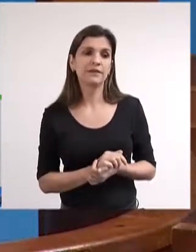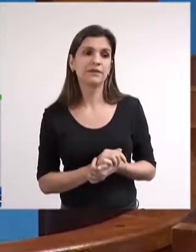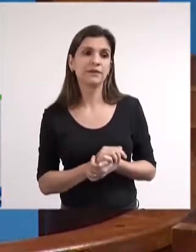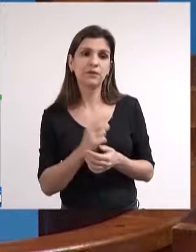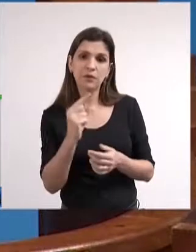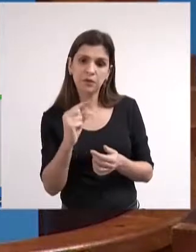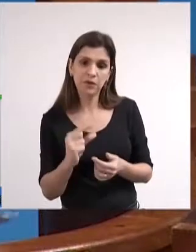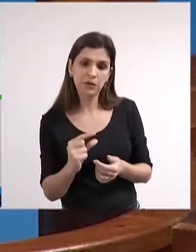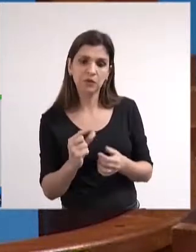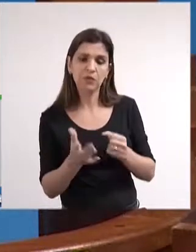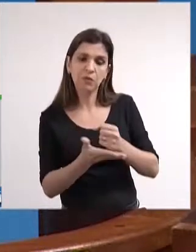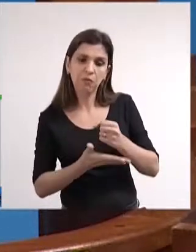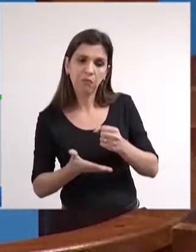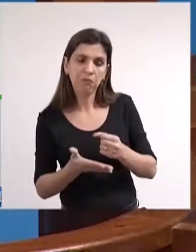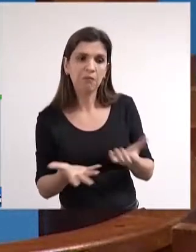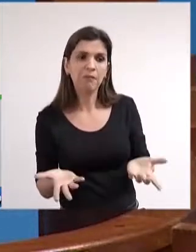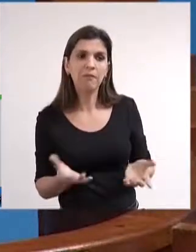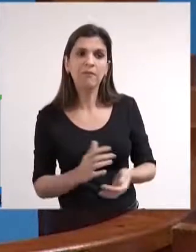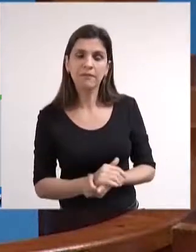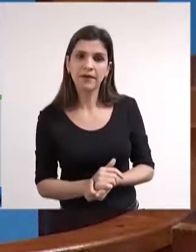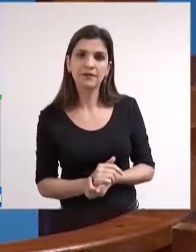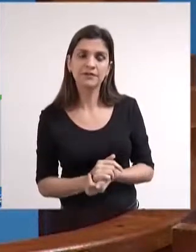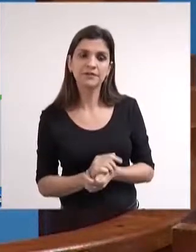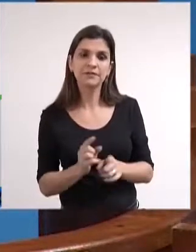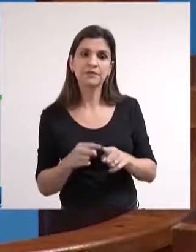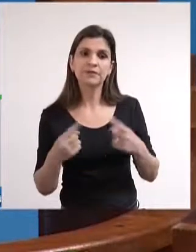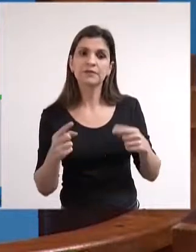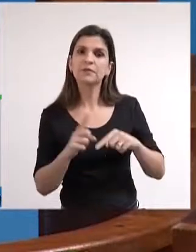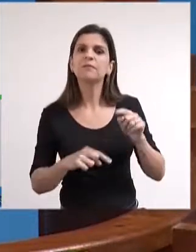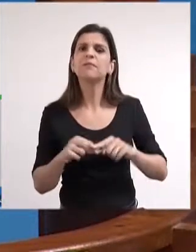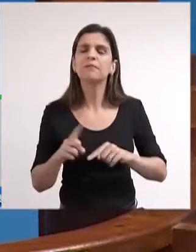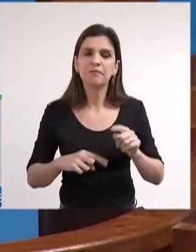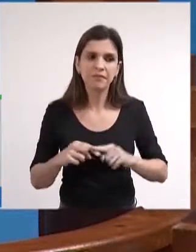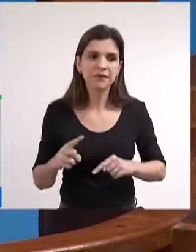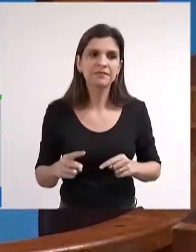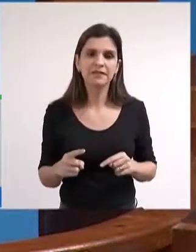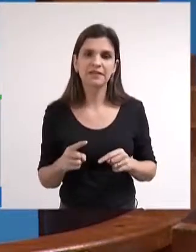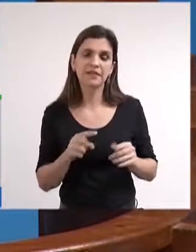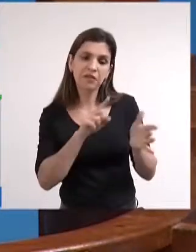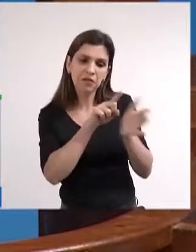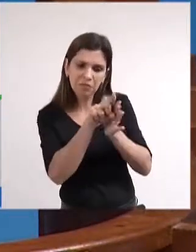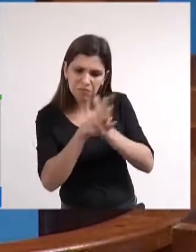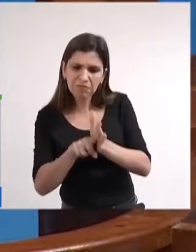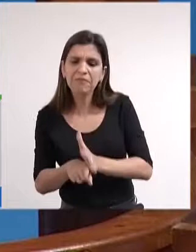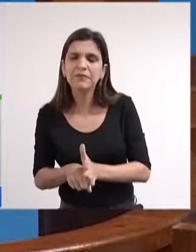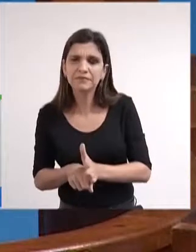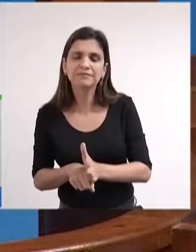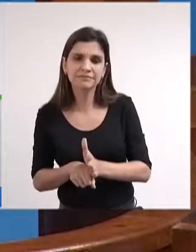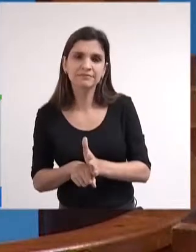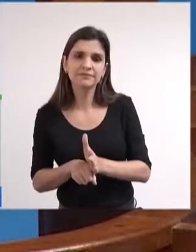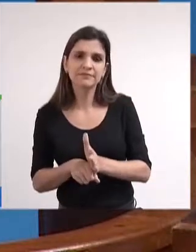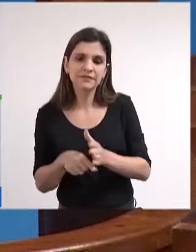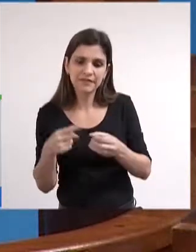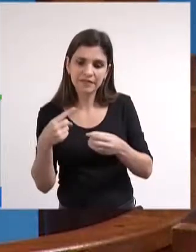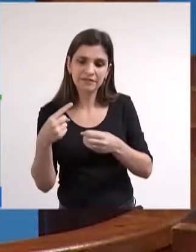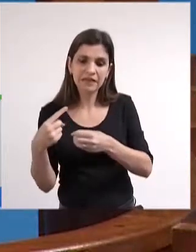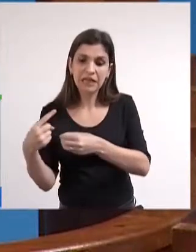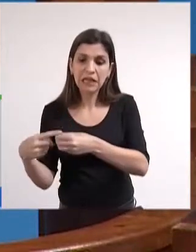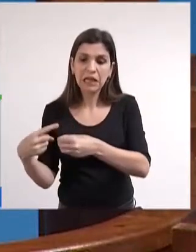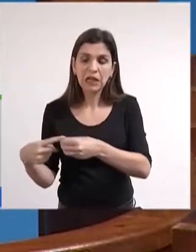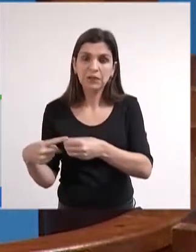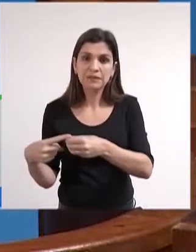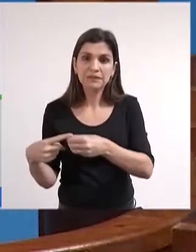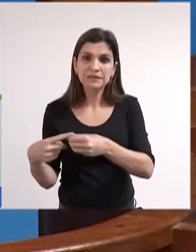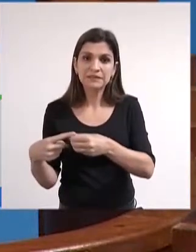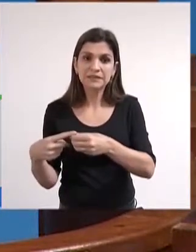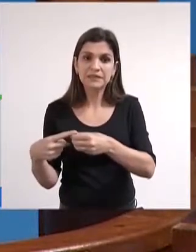aparato tecnológico que o médico dispõe para fazer o seu diagnóstico. Vai para uma cidade pequena, que às vezes paga